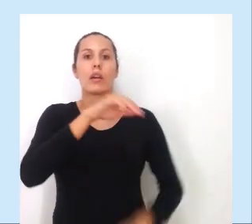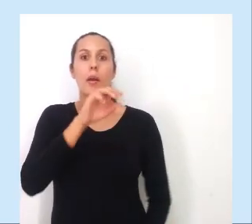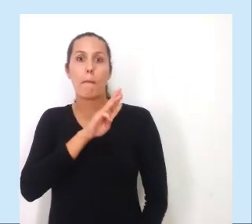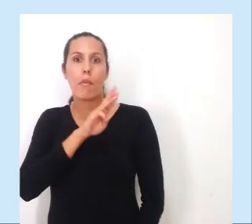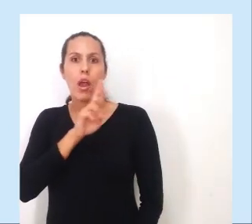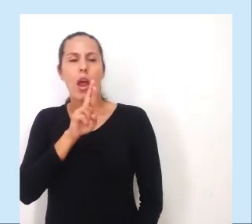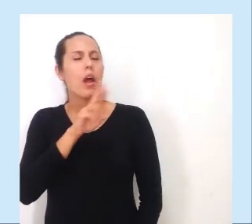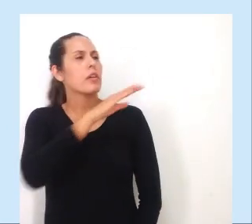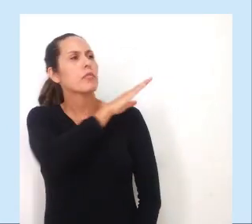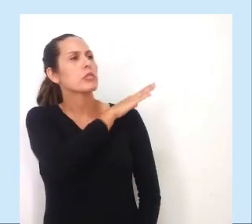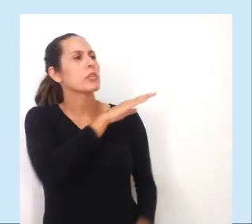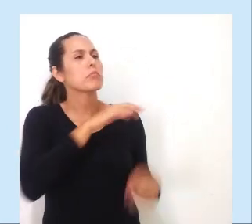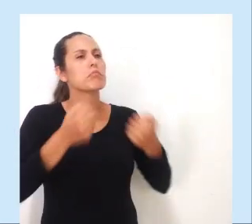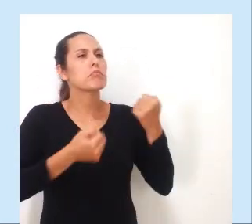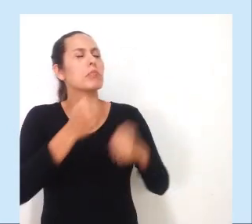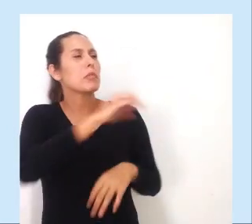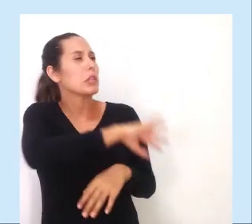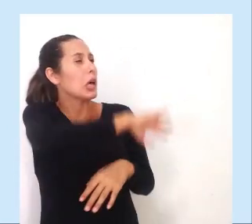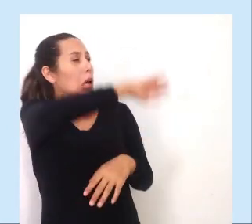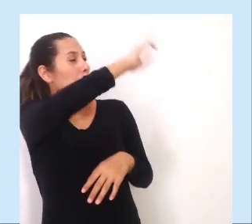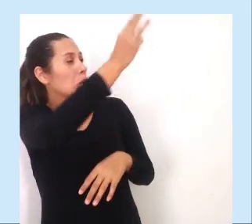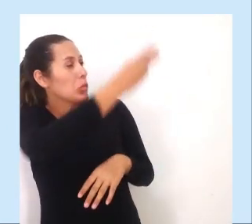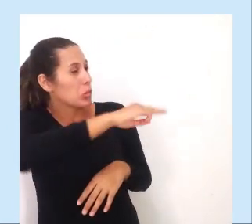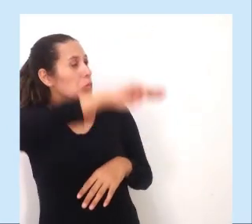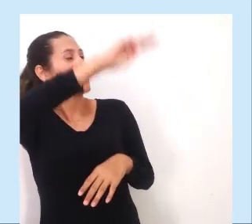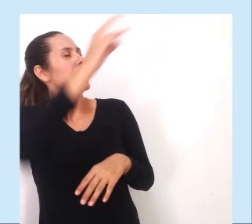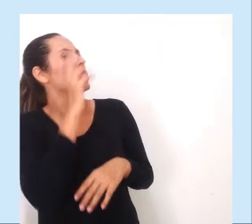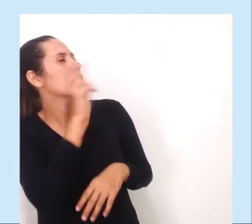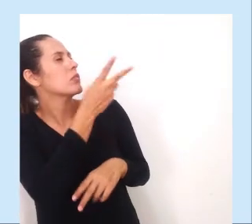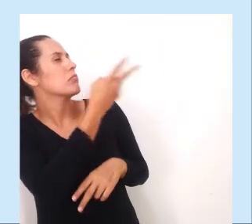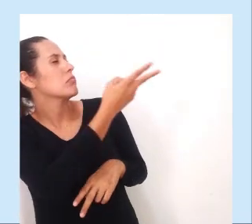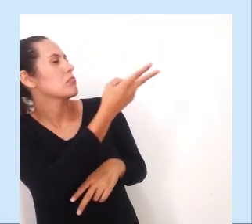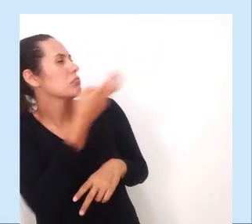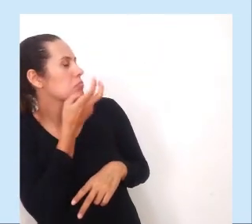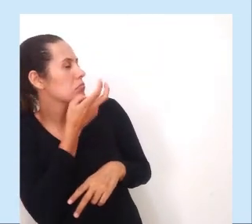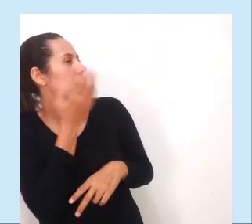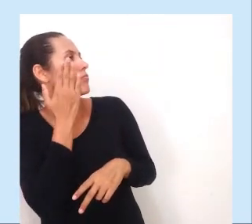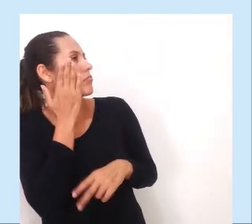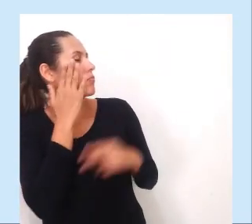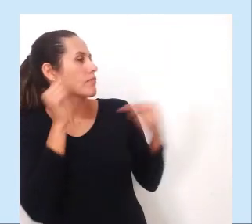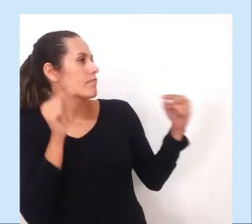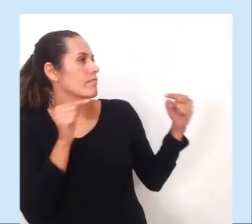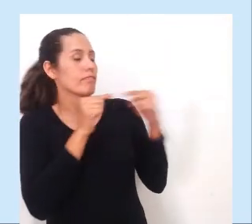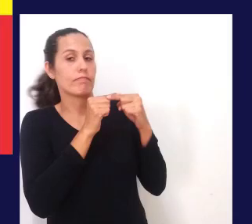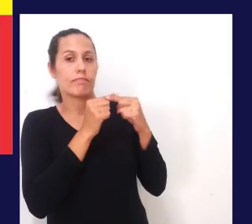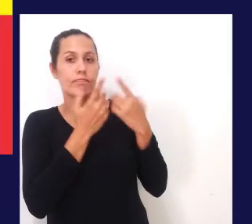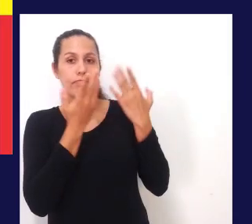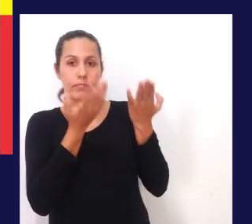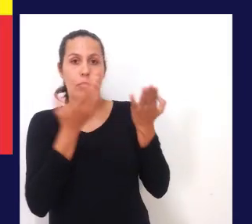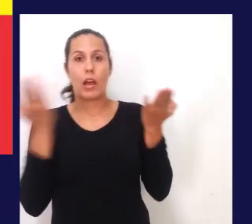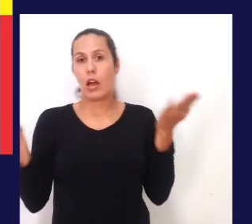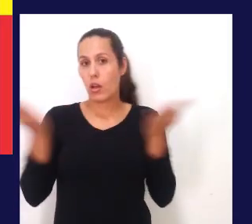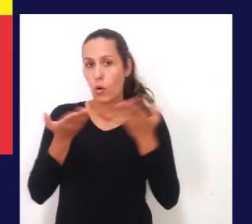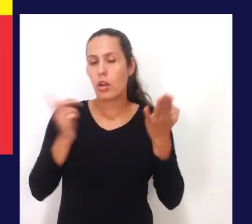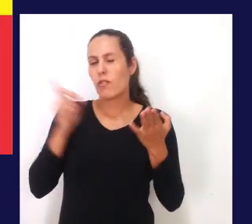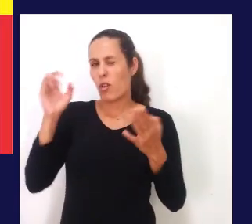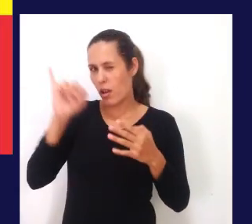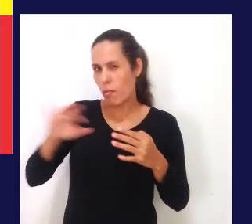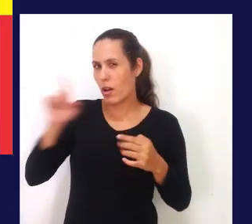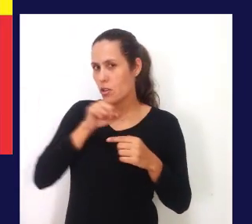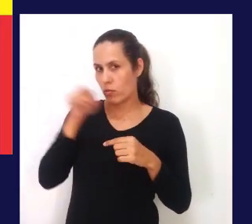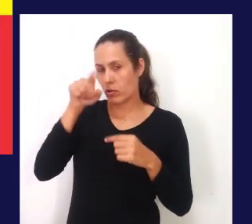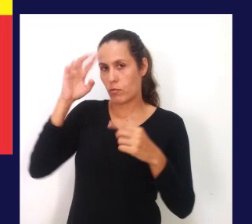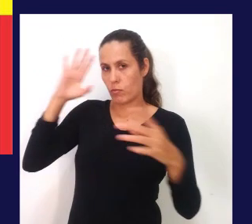montanhas, você começa a observar a questão do agilito. Bora observar a imagem, que aí vocês vão lembrar logo sobre